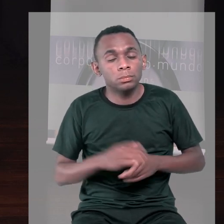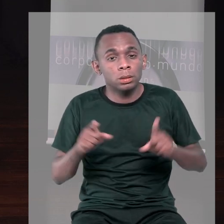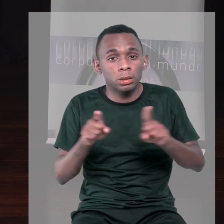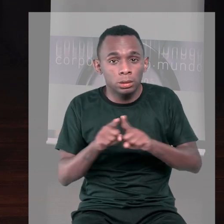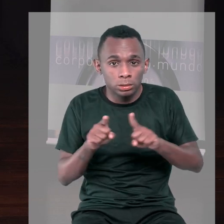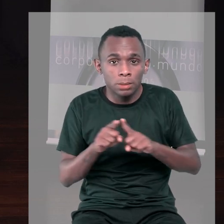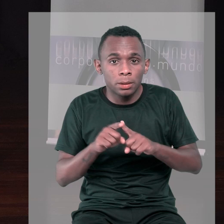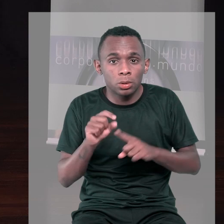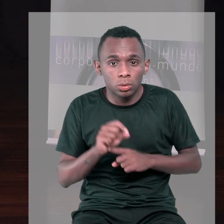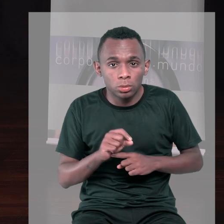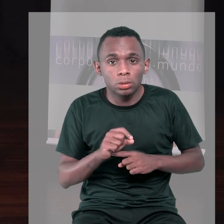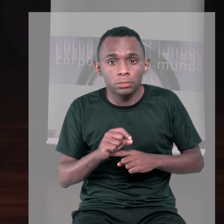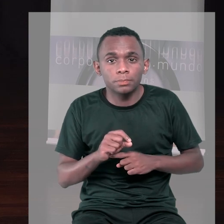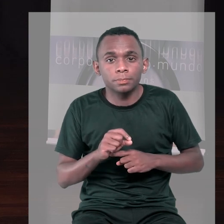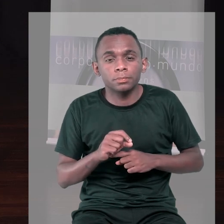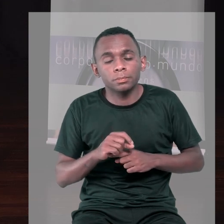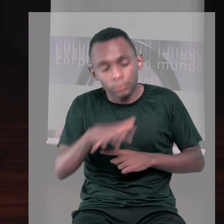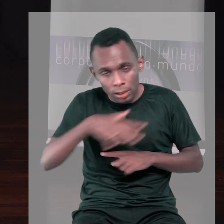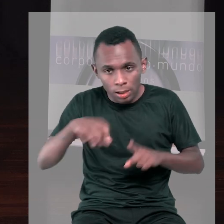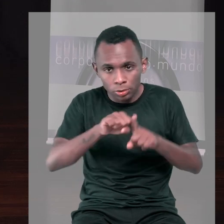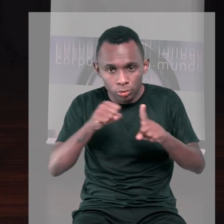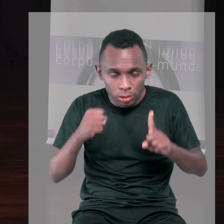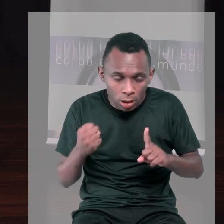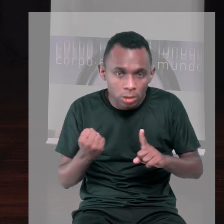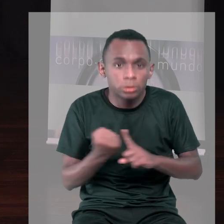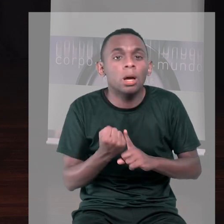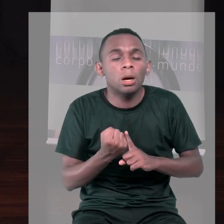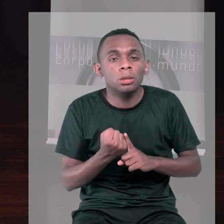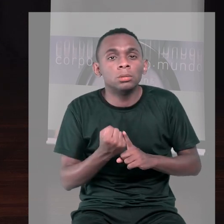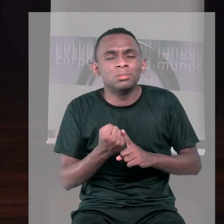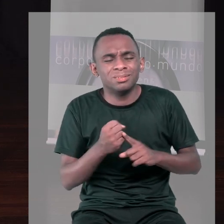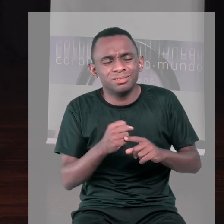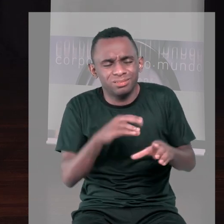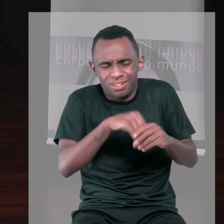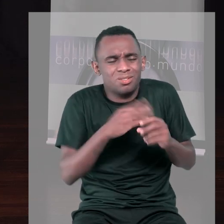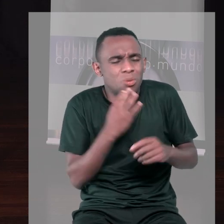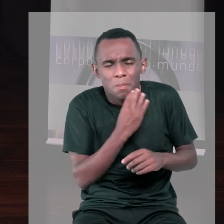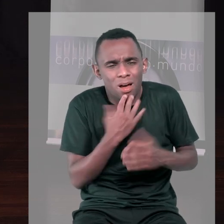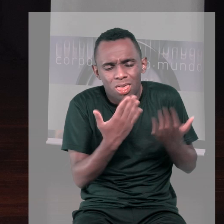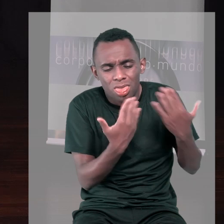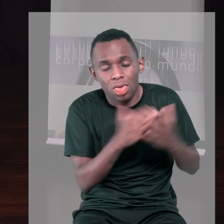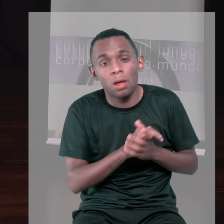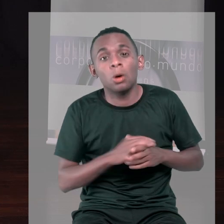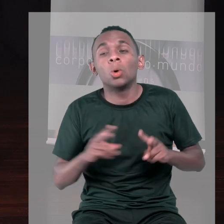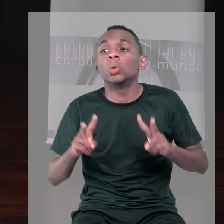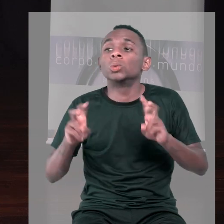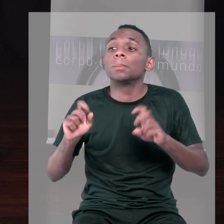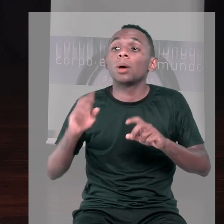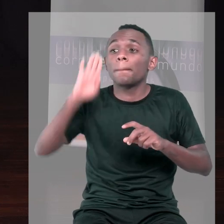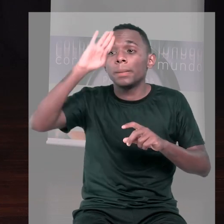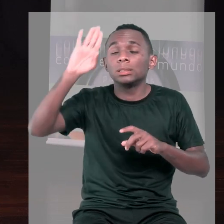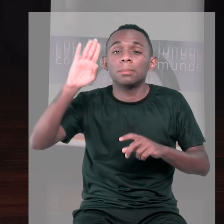seja, o de que nós nos humanizamos no pertencimento a uma comunidade, e isso no sentido